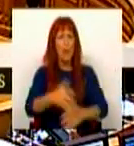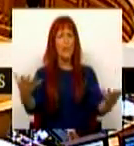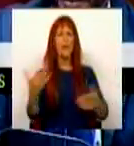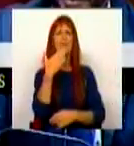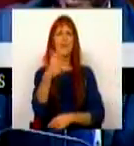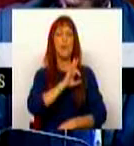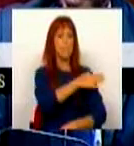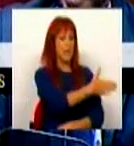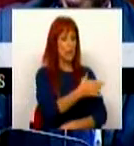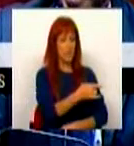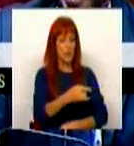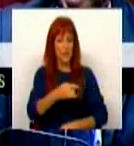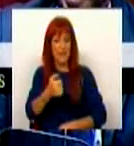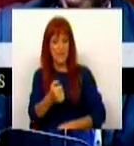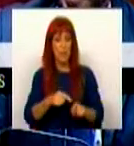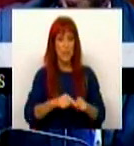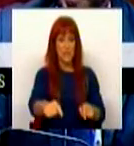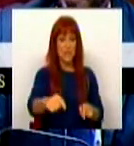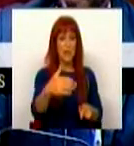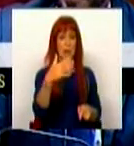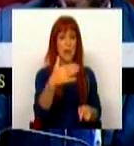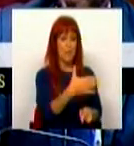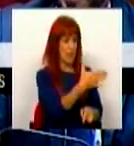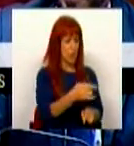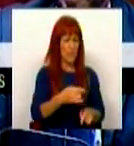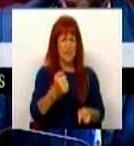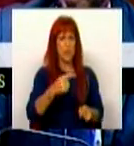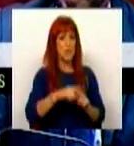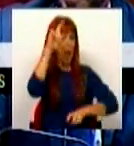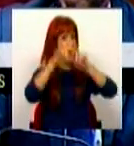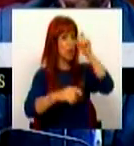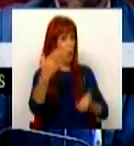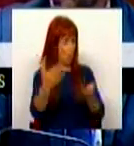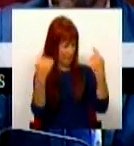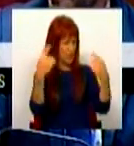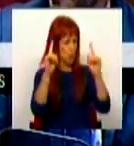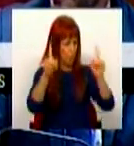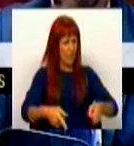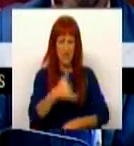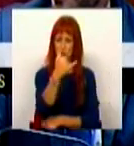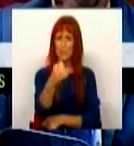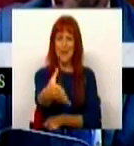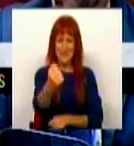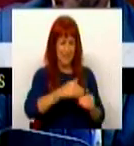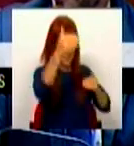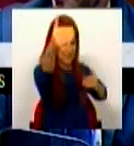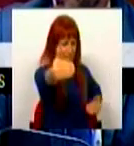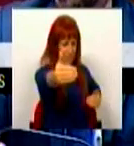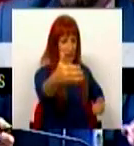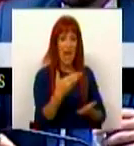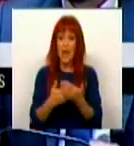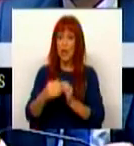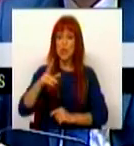Entre 1995, e começa em 1995, que é quando há estatísticas comparáveis, e 2015, a